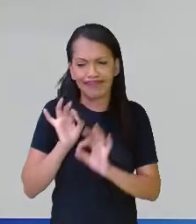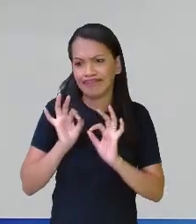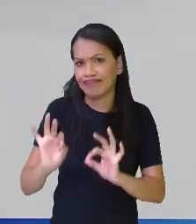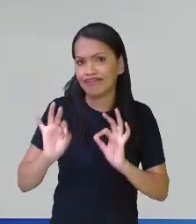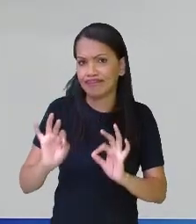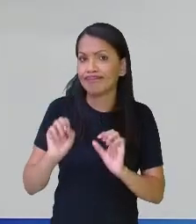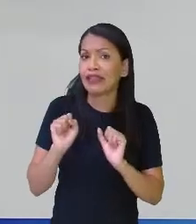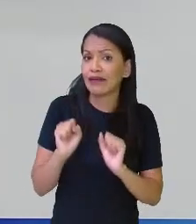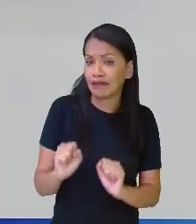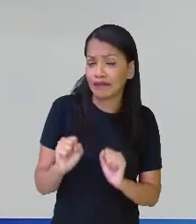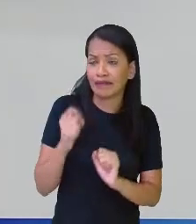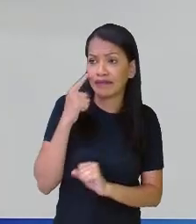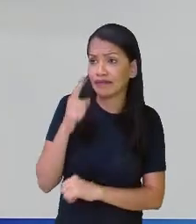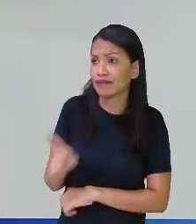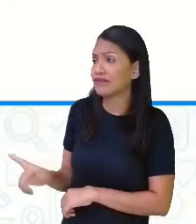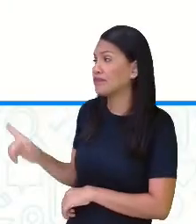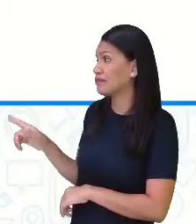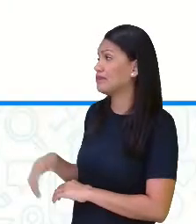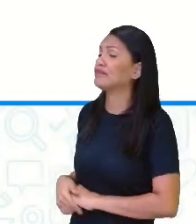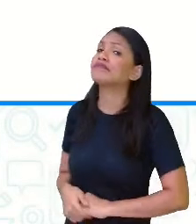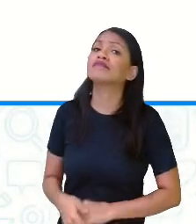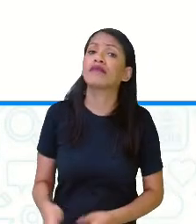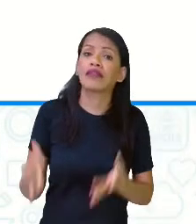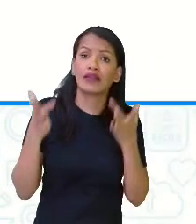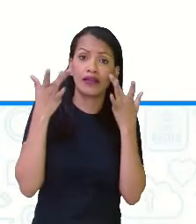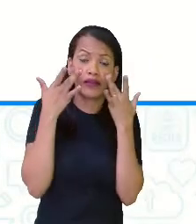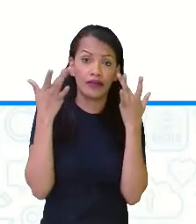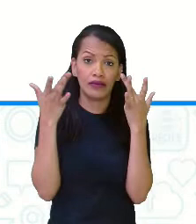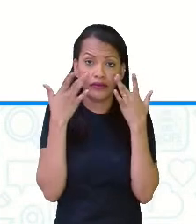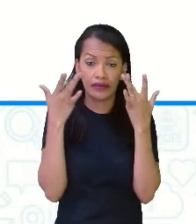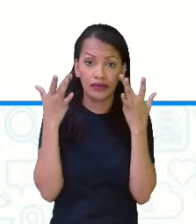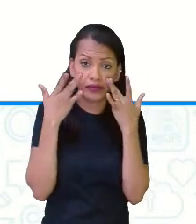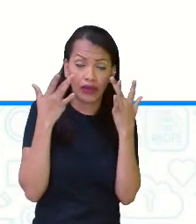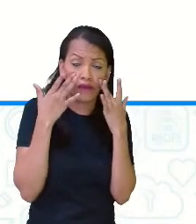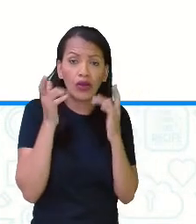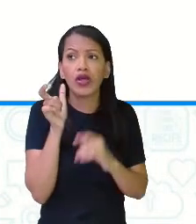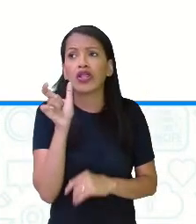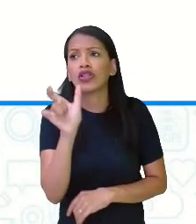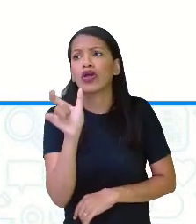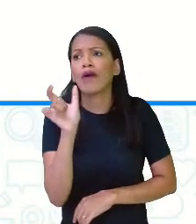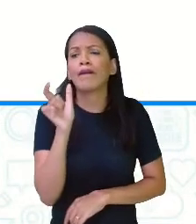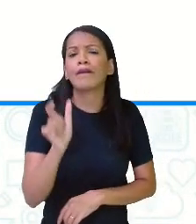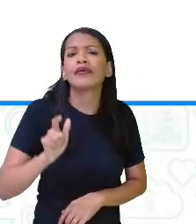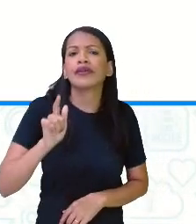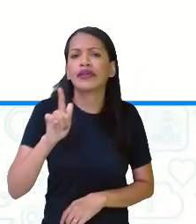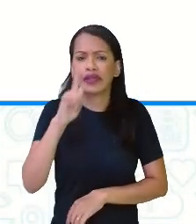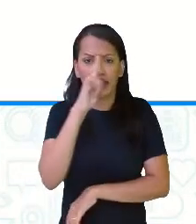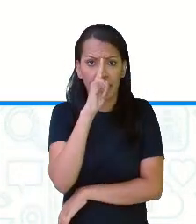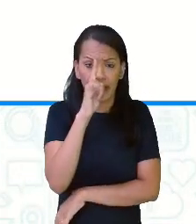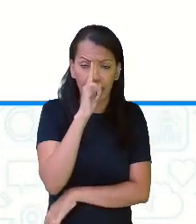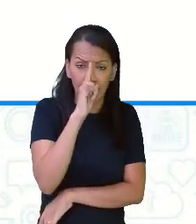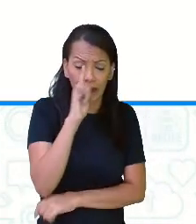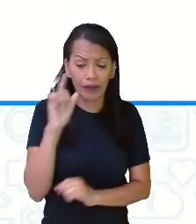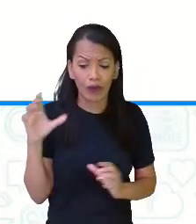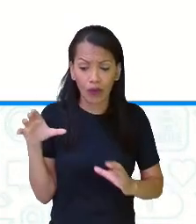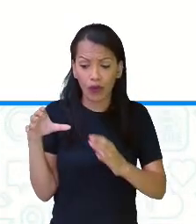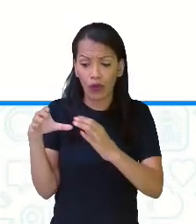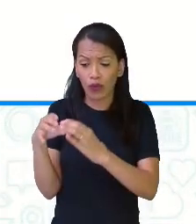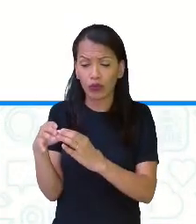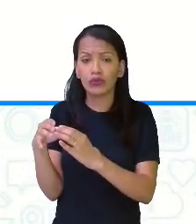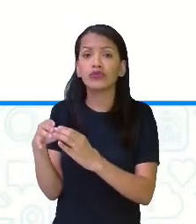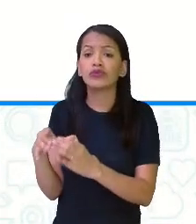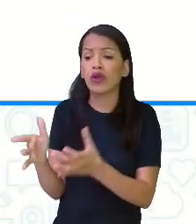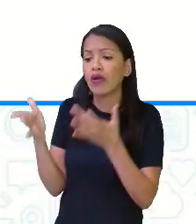pode dizer aqui. Teatro é um termo de origem grega que designa simultaneamente o conjunto de